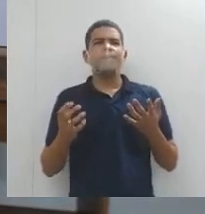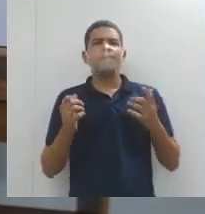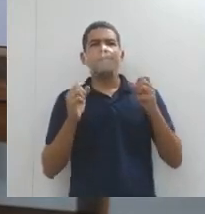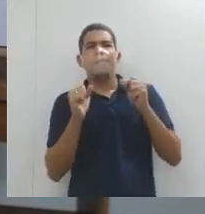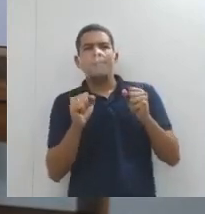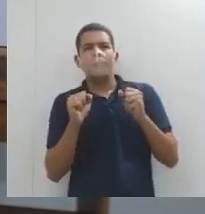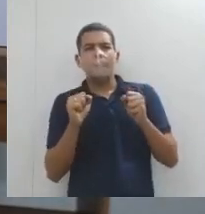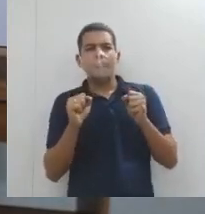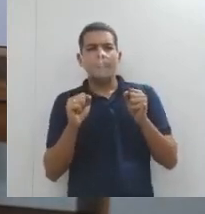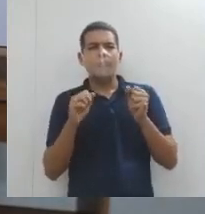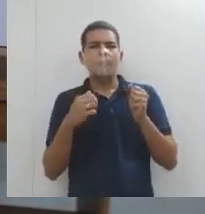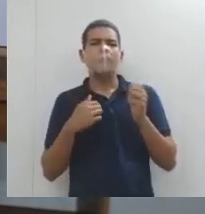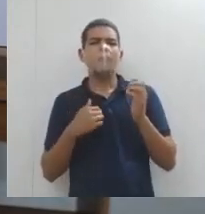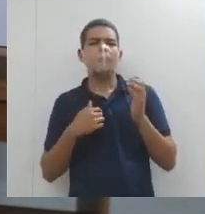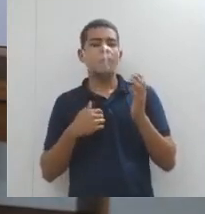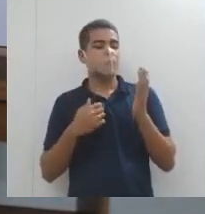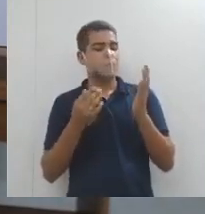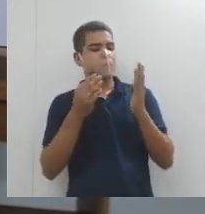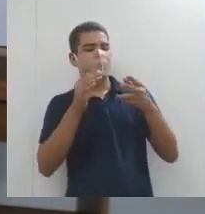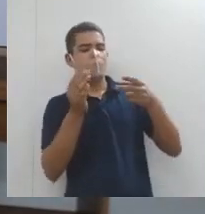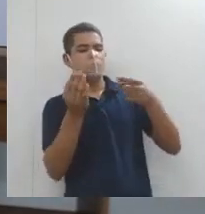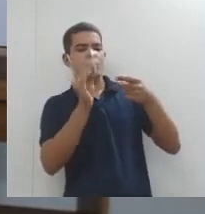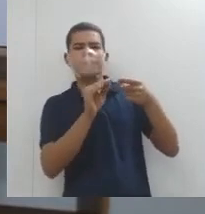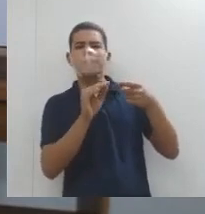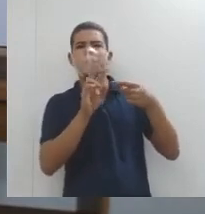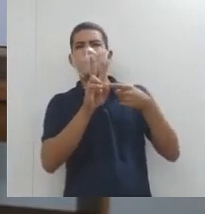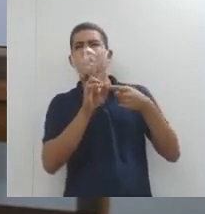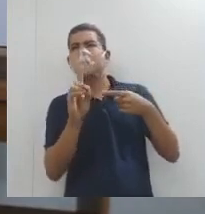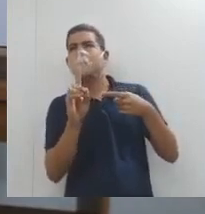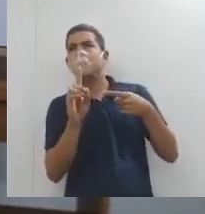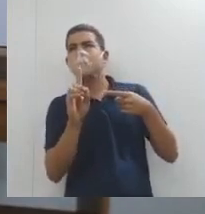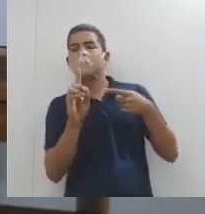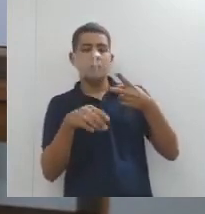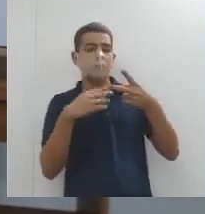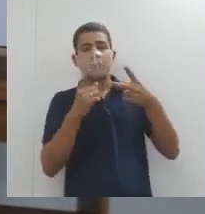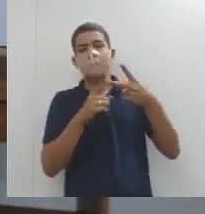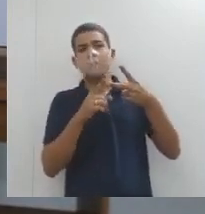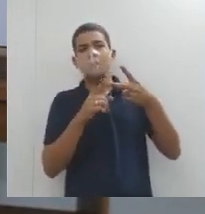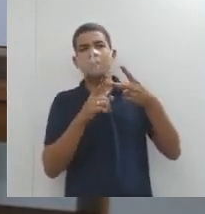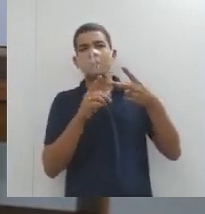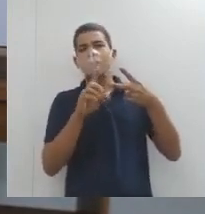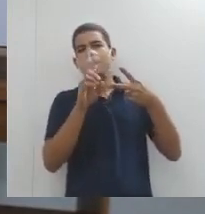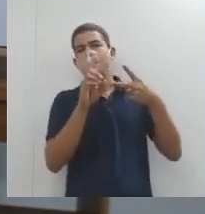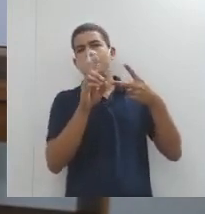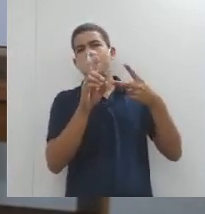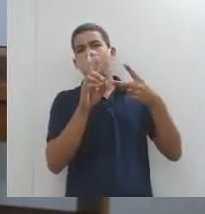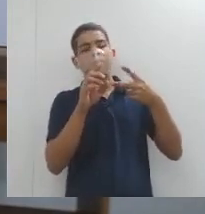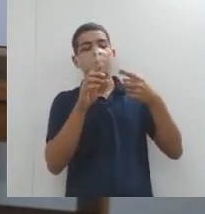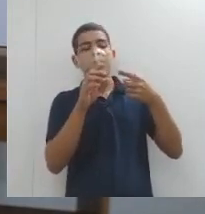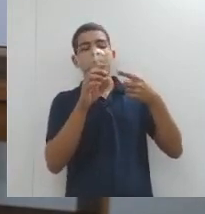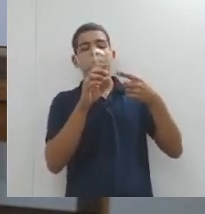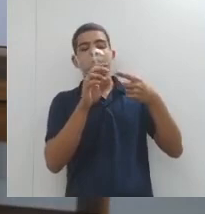com um sentido, ele vai ser transitivo direto. Se ele estiver sendo empregado com outro sentido, ele vai ser